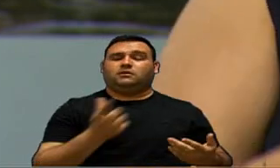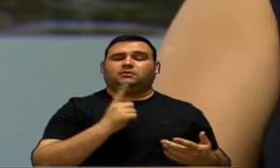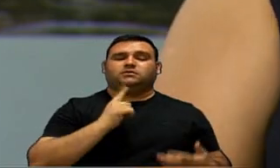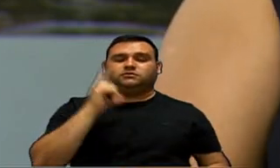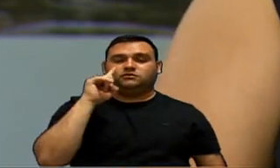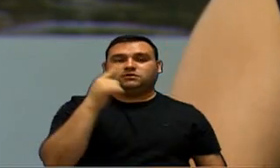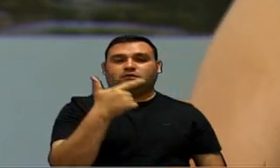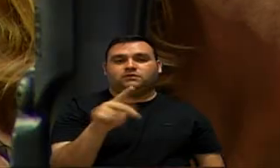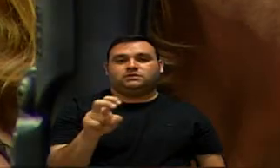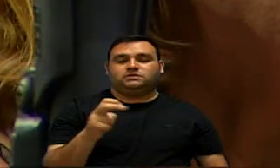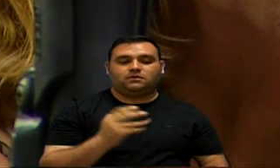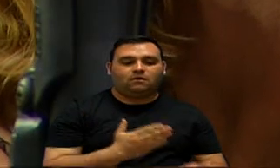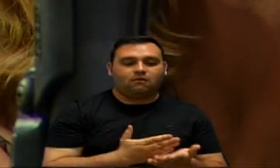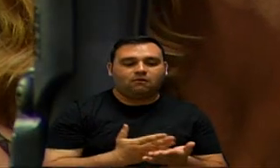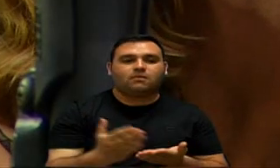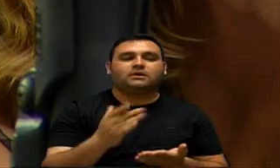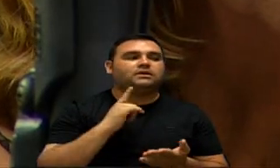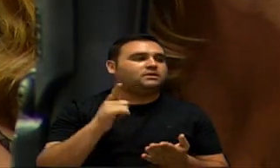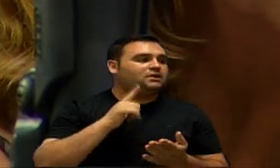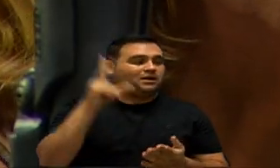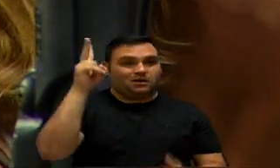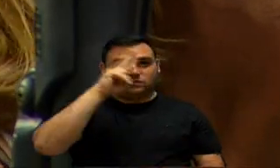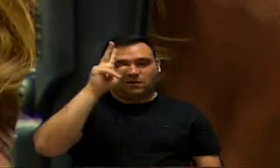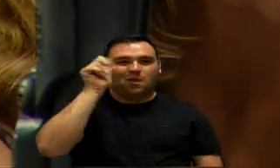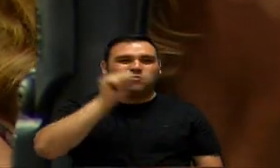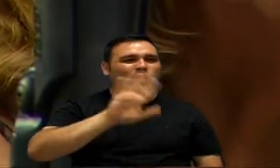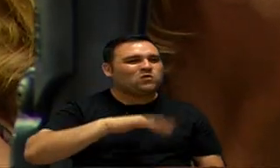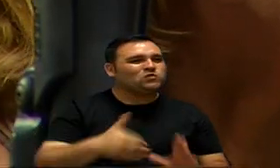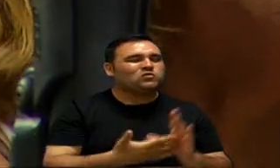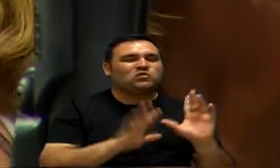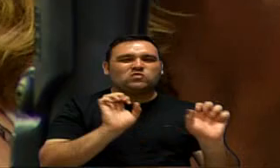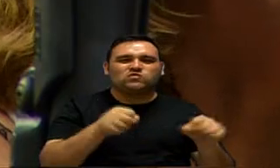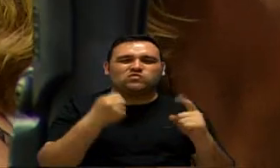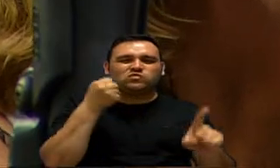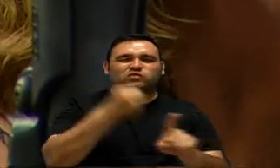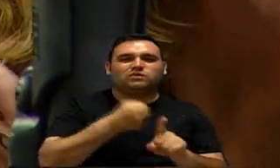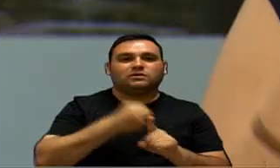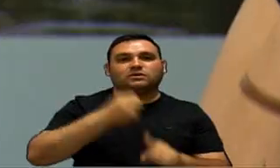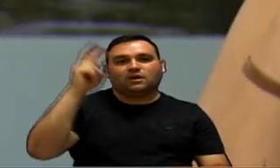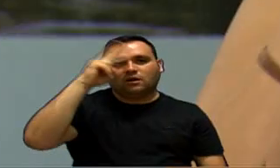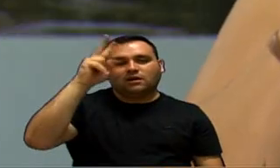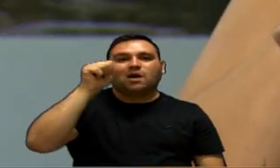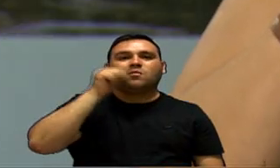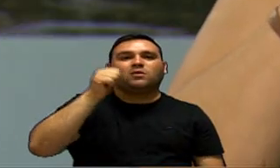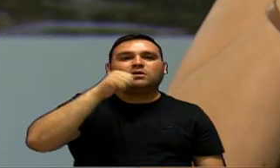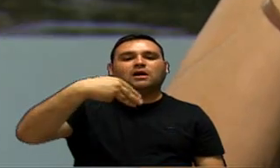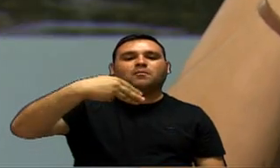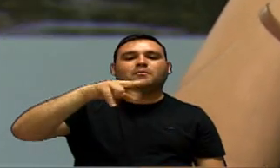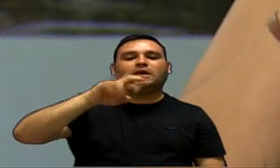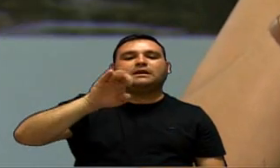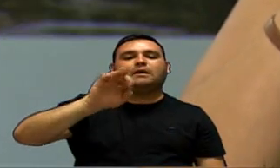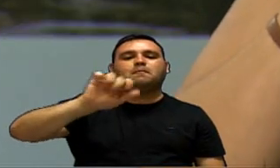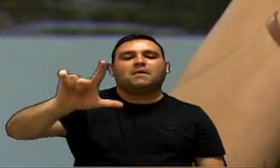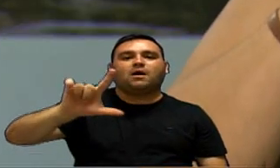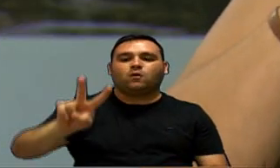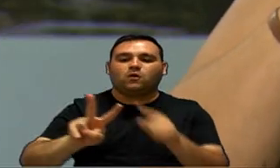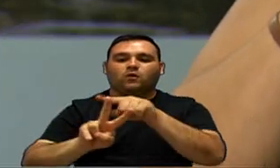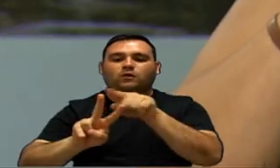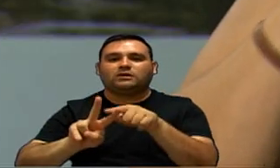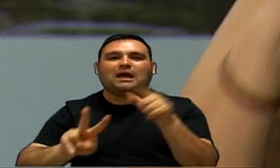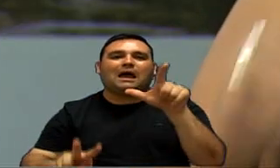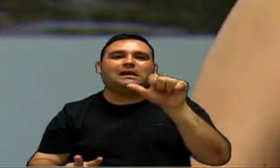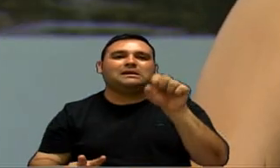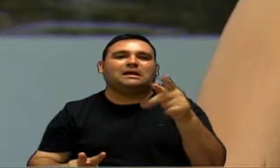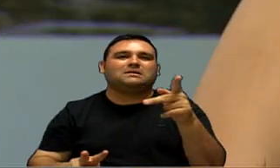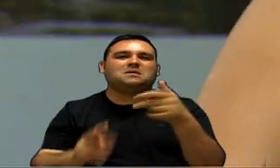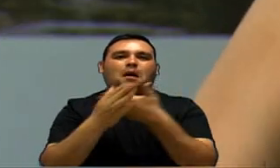né, que conta, né, a luta dessas mulheres, porque a gente lembra o assassinato das irmãs Mirabal, que era conhecida como as